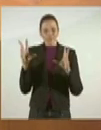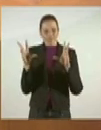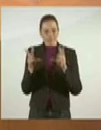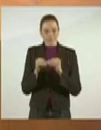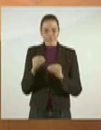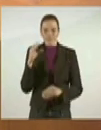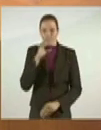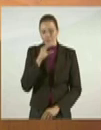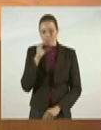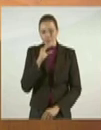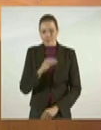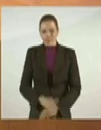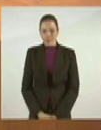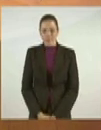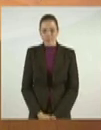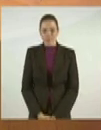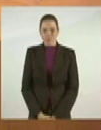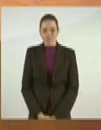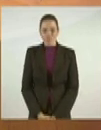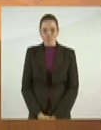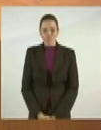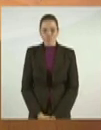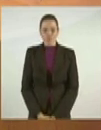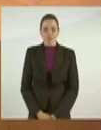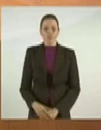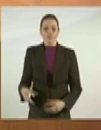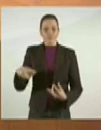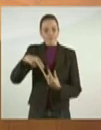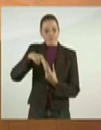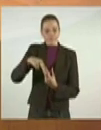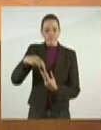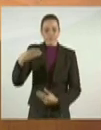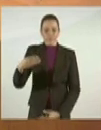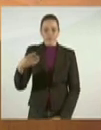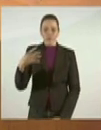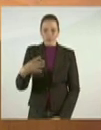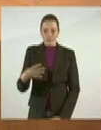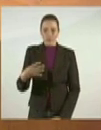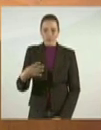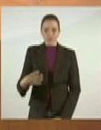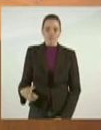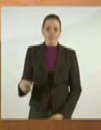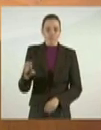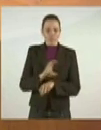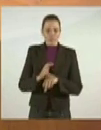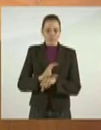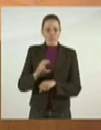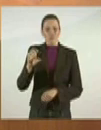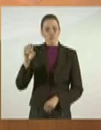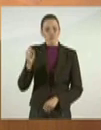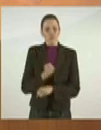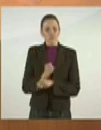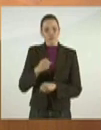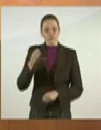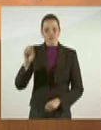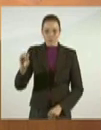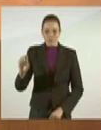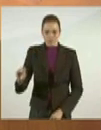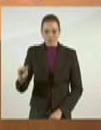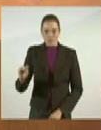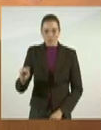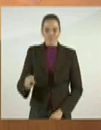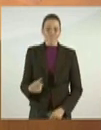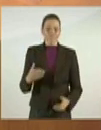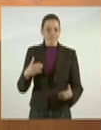gentileza aent tá indo inciso 3 e 4 do Artigo 37 da Constituição de 88 no qual se fomenta a prazo de validade do